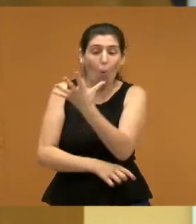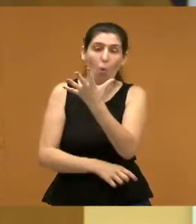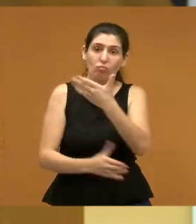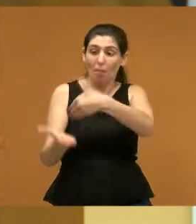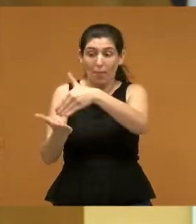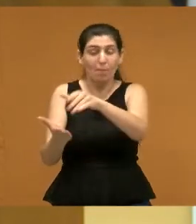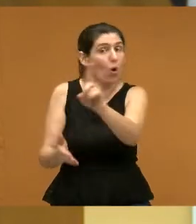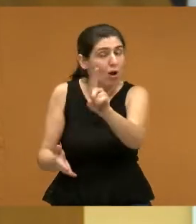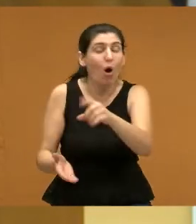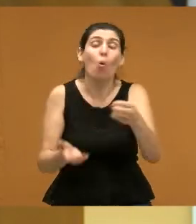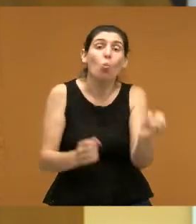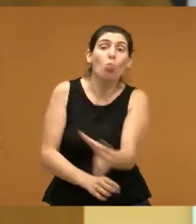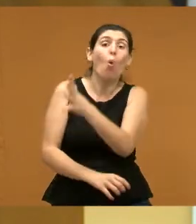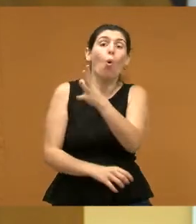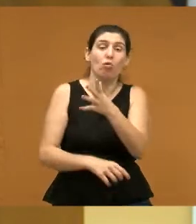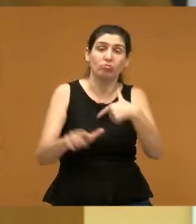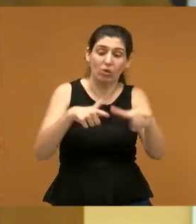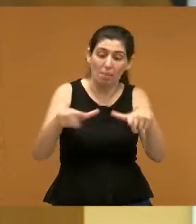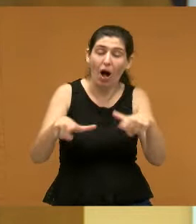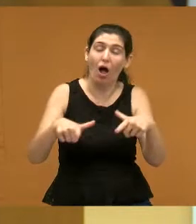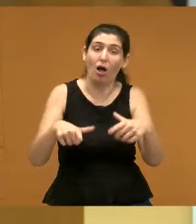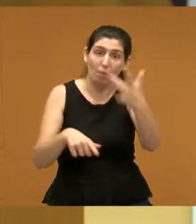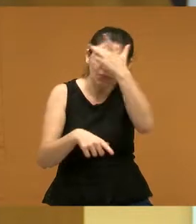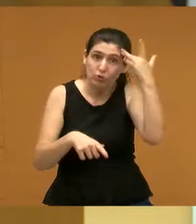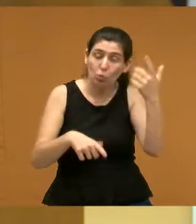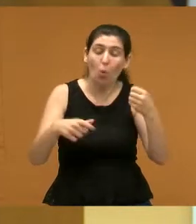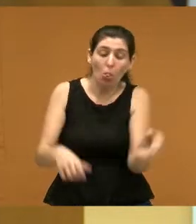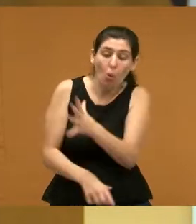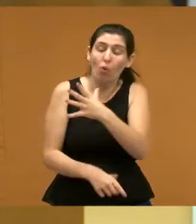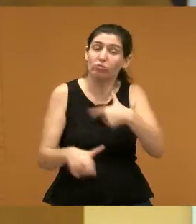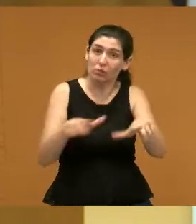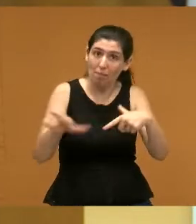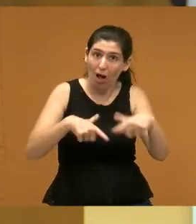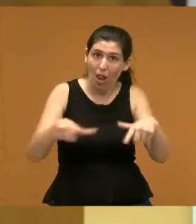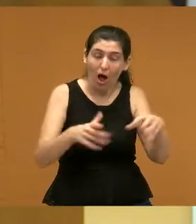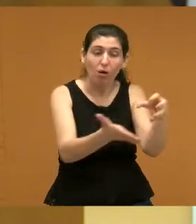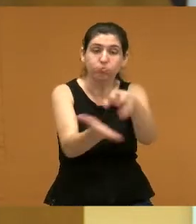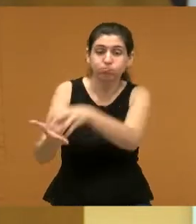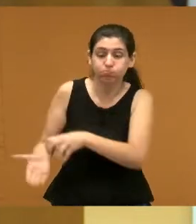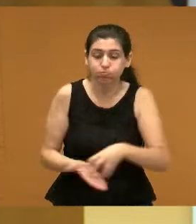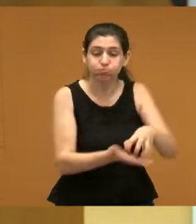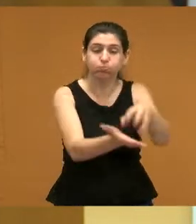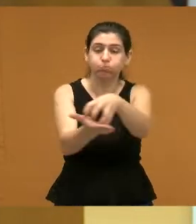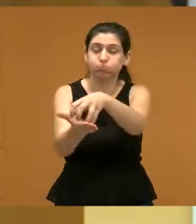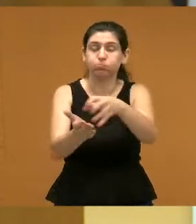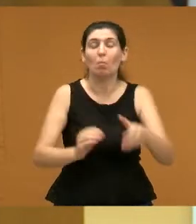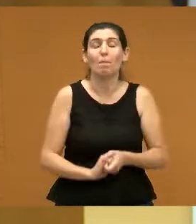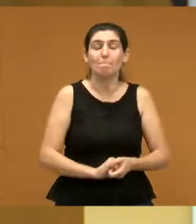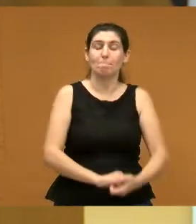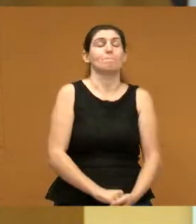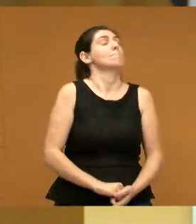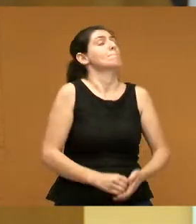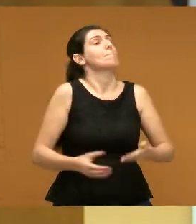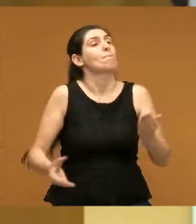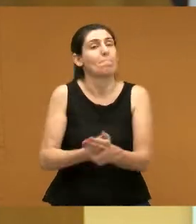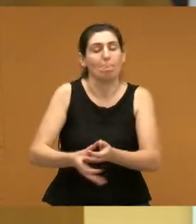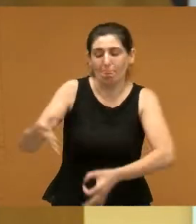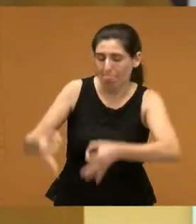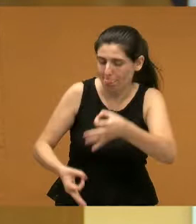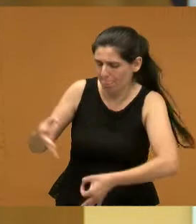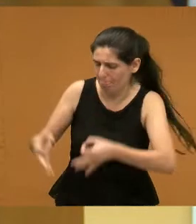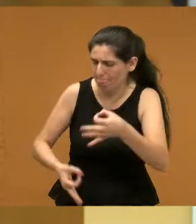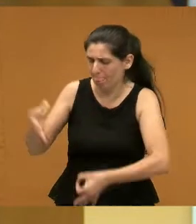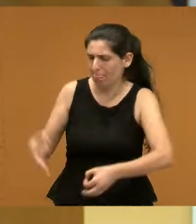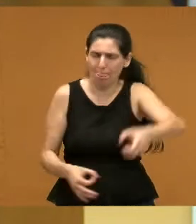quantidade e atribuições. Além desta estrutura, cria-se a Procuradoria da Fundação